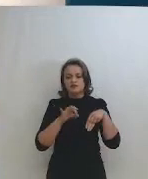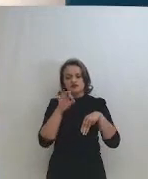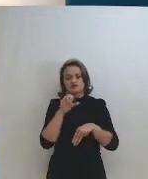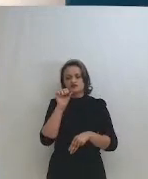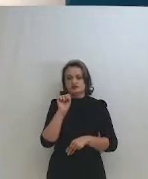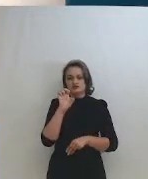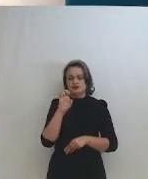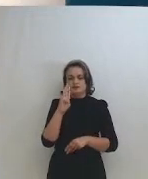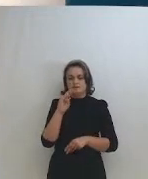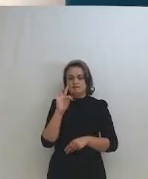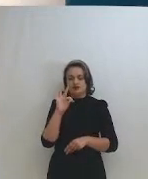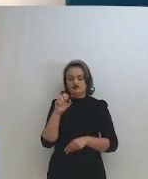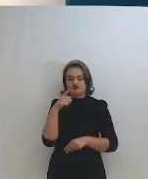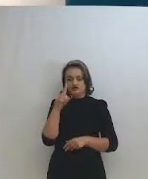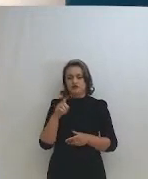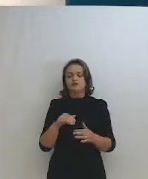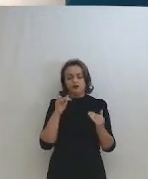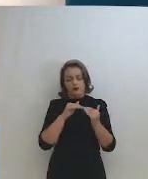presidente acompanha.